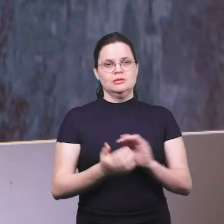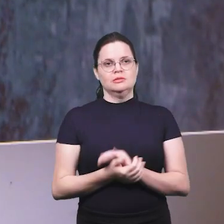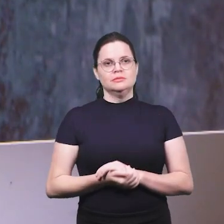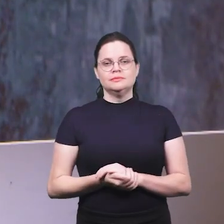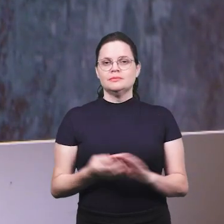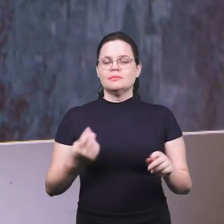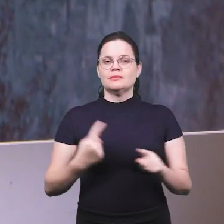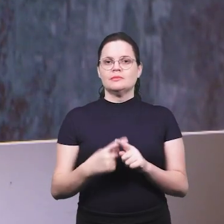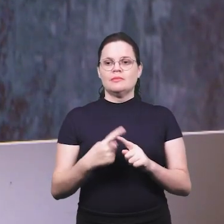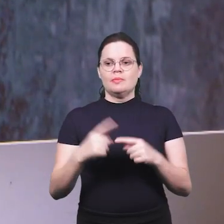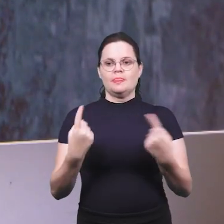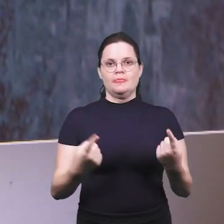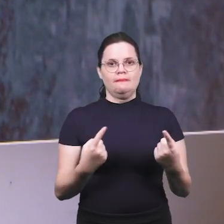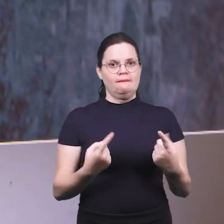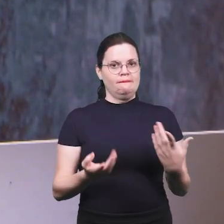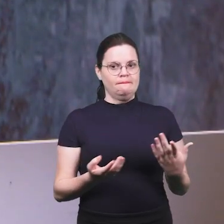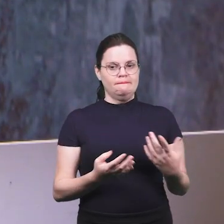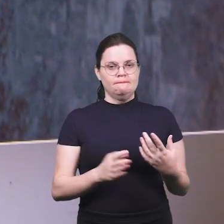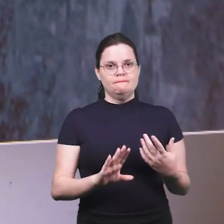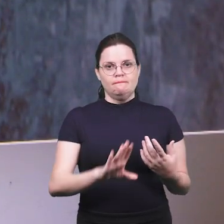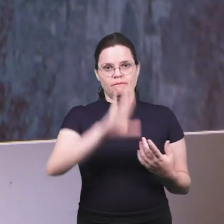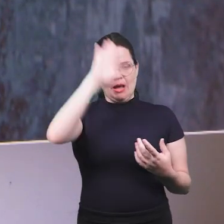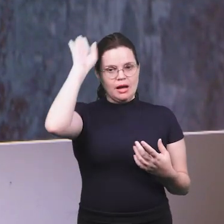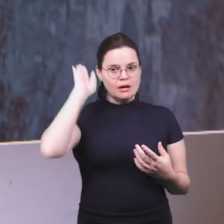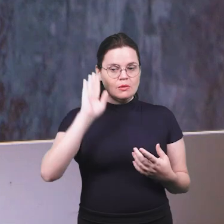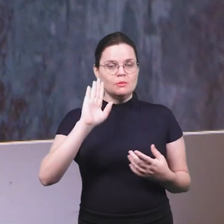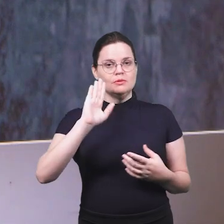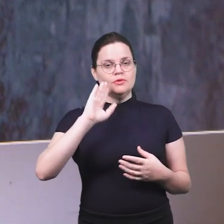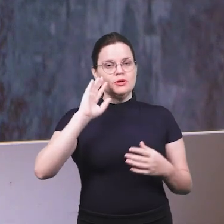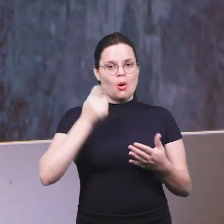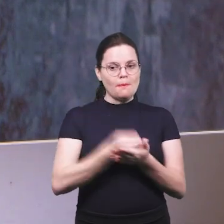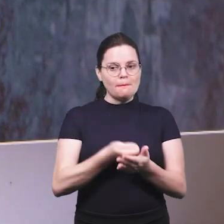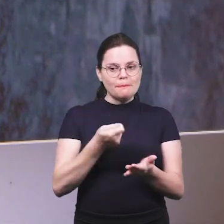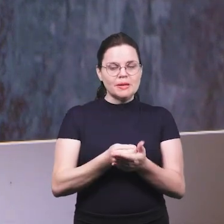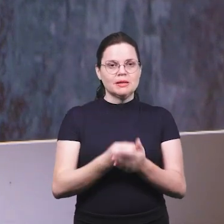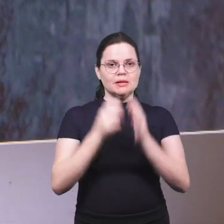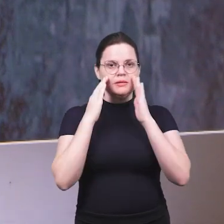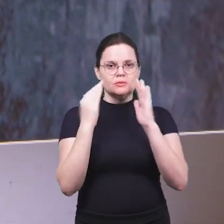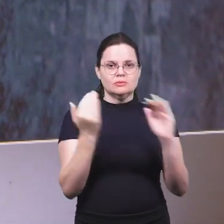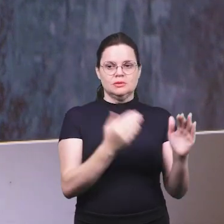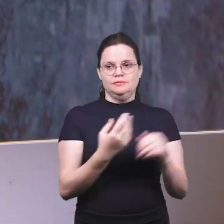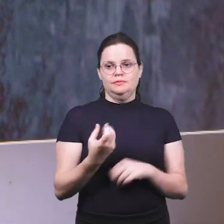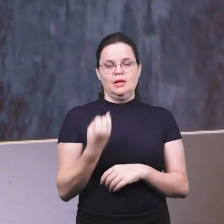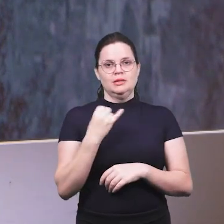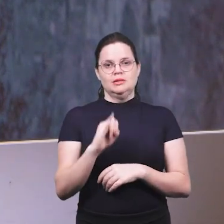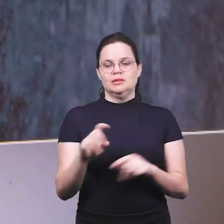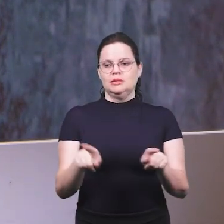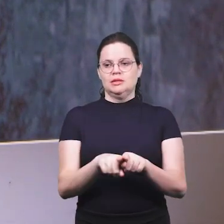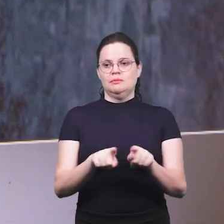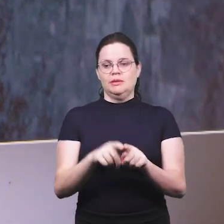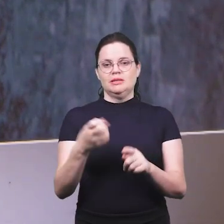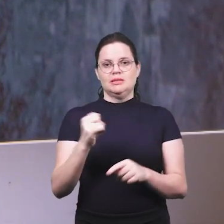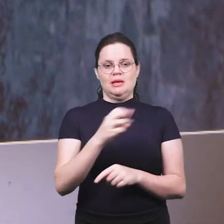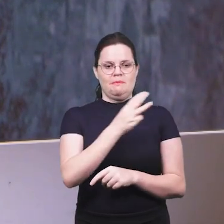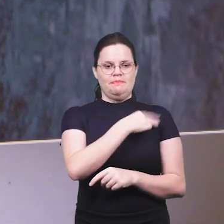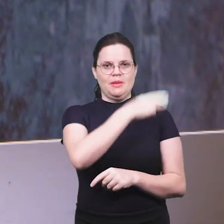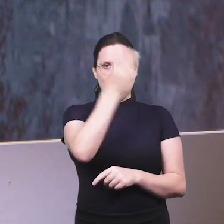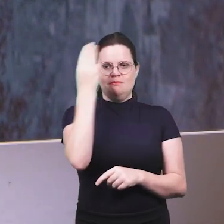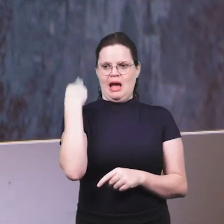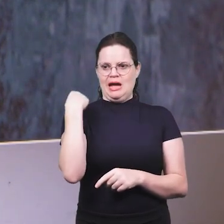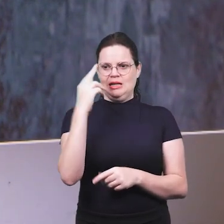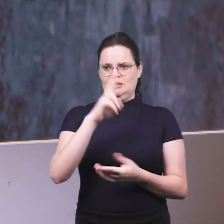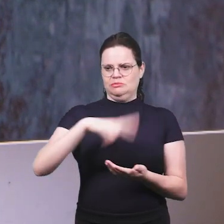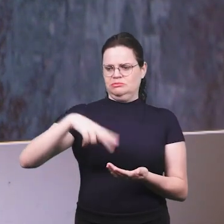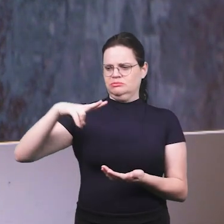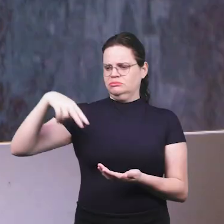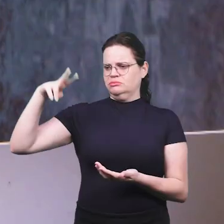que o que segue o romanismo é obrigado a sentar até aquele dogma, seja o purgatório, seja Maria foi assunto aos céus, que